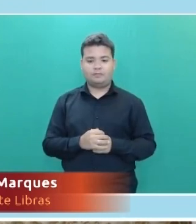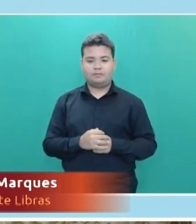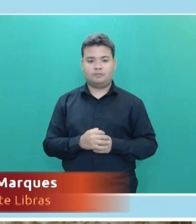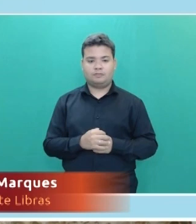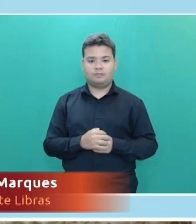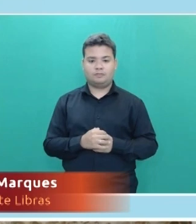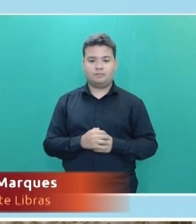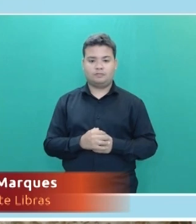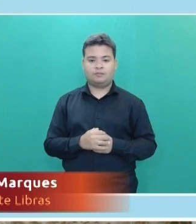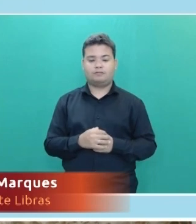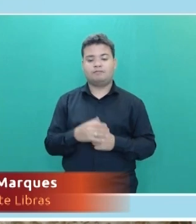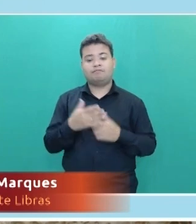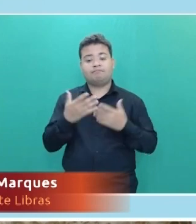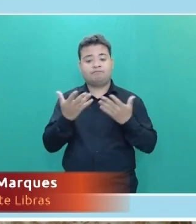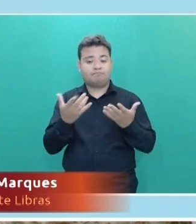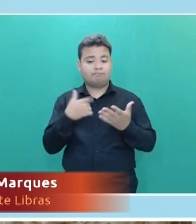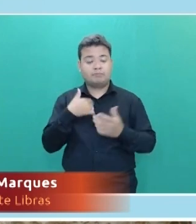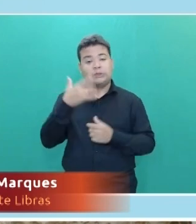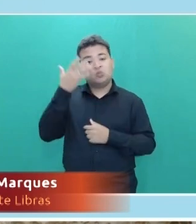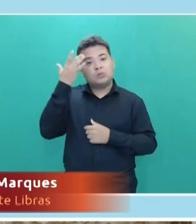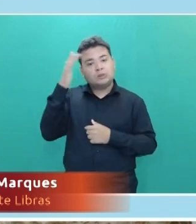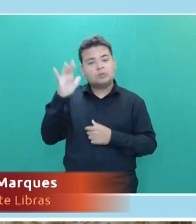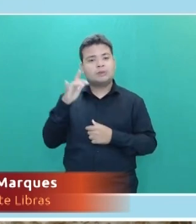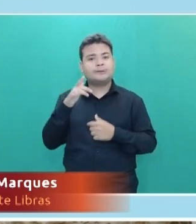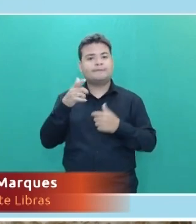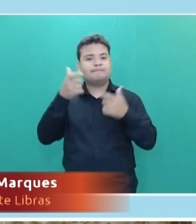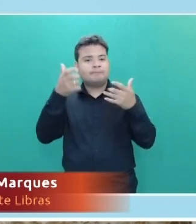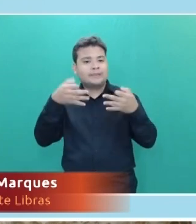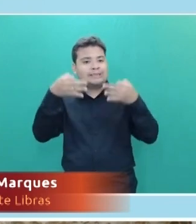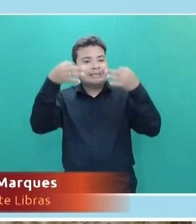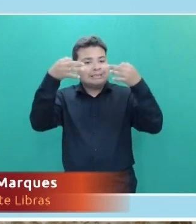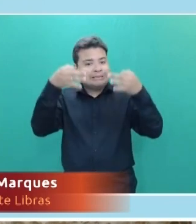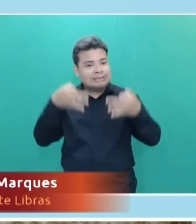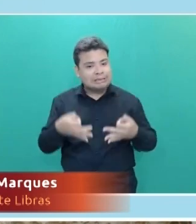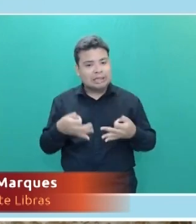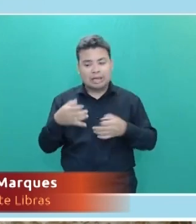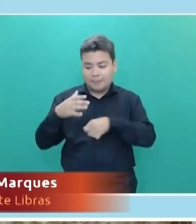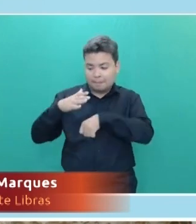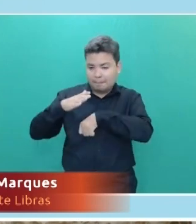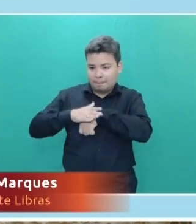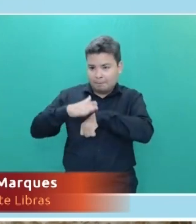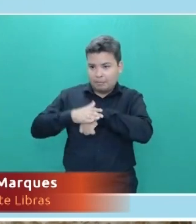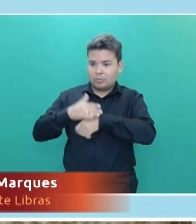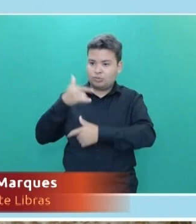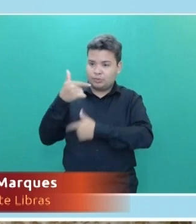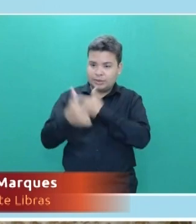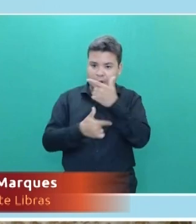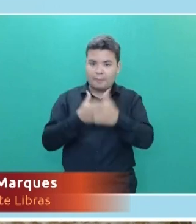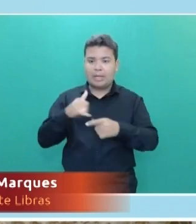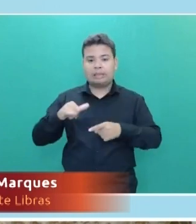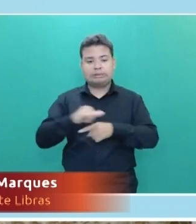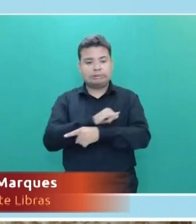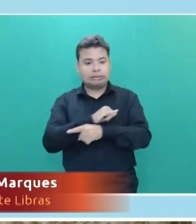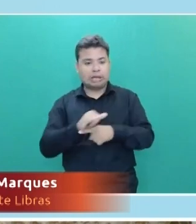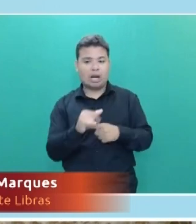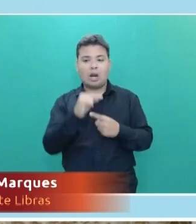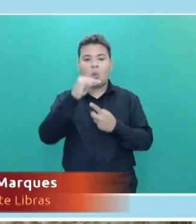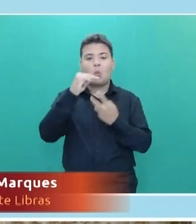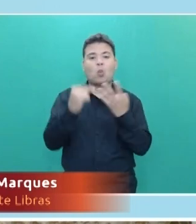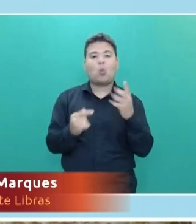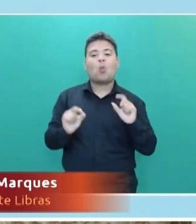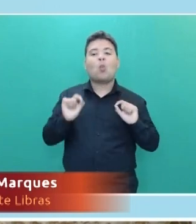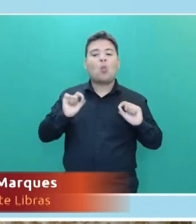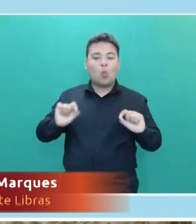Eu não sei muito bem assim te dizer como seria, que tipo de mecanismo a gente poderia utilizar, sabe,